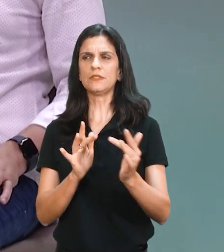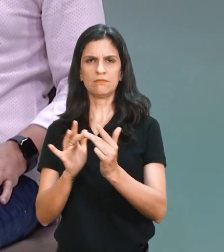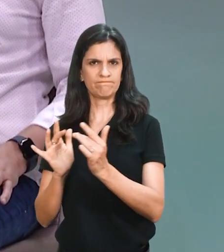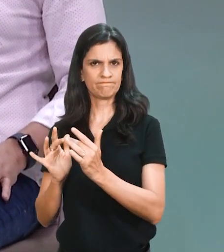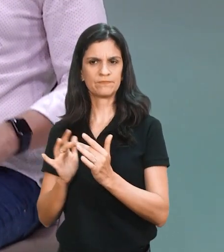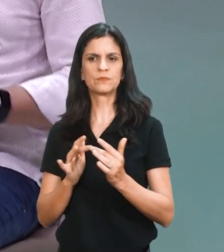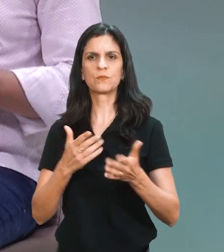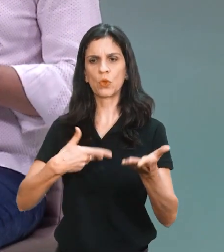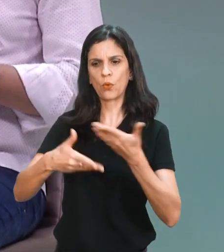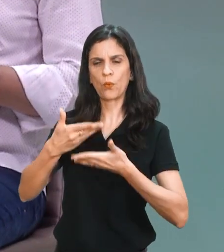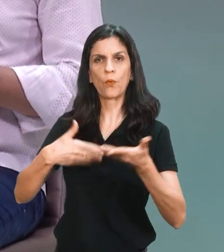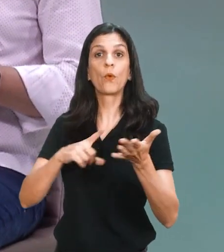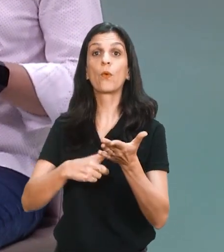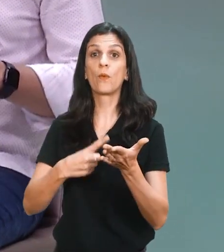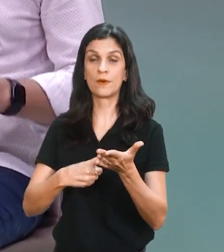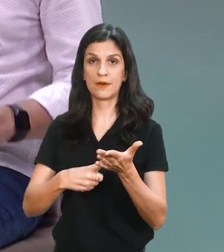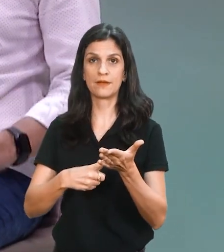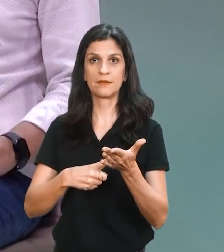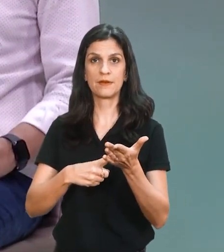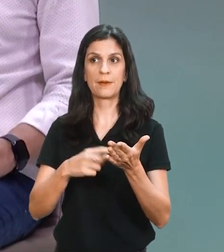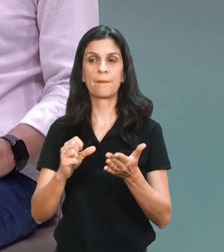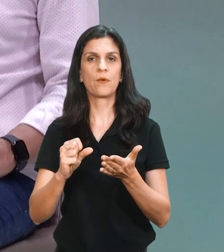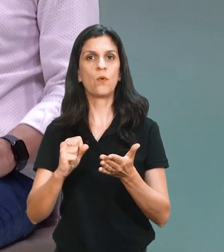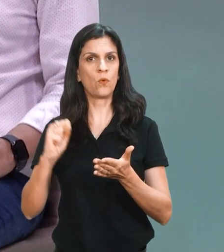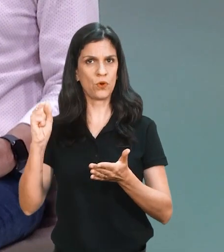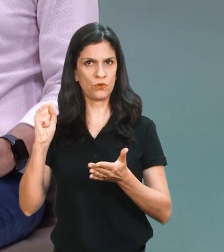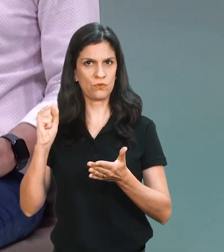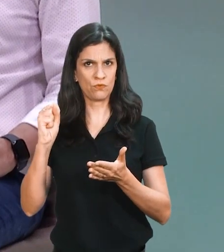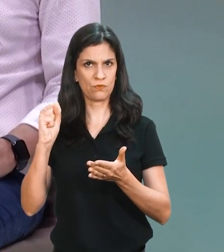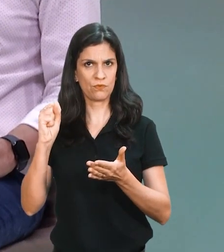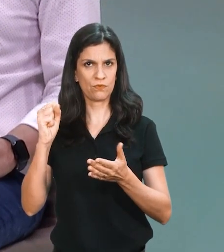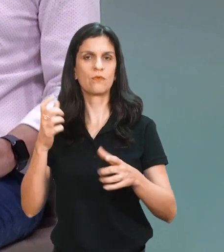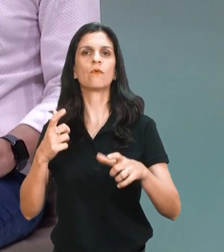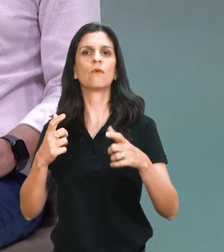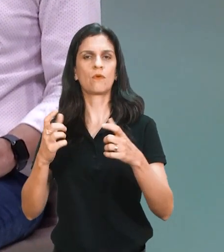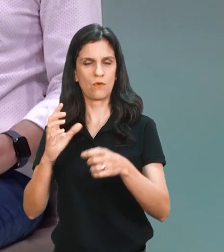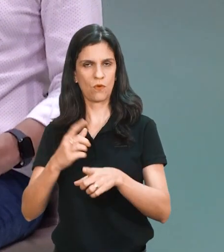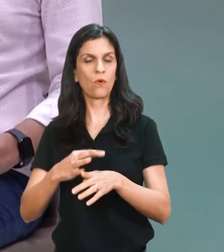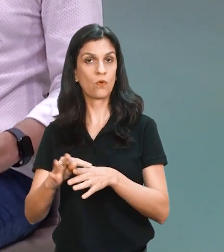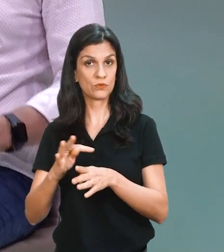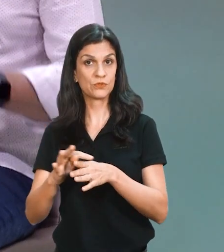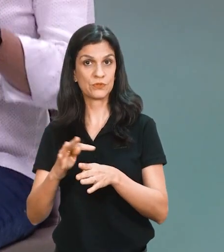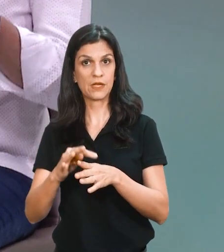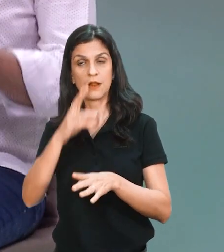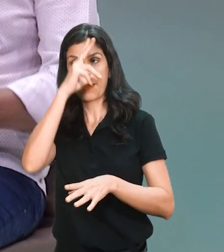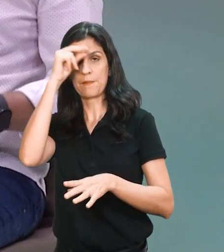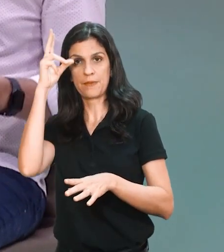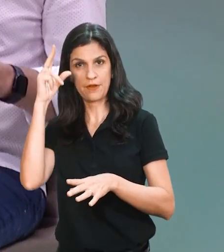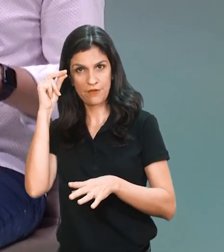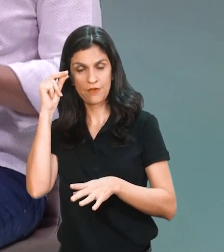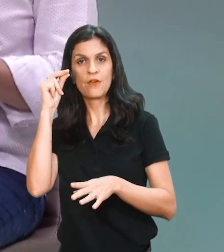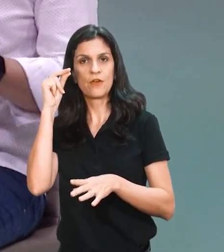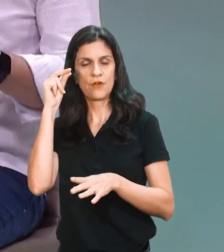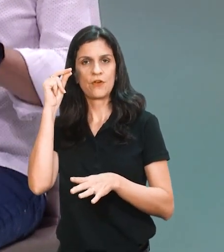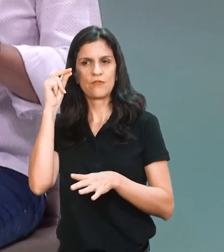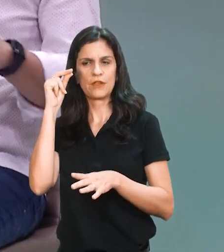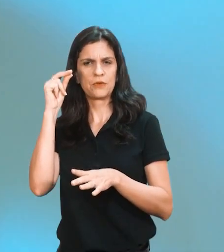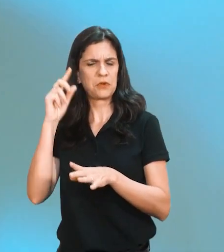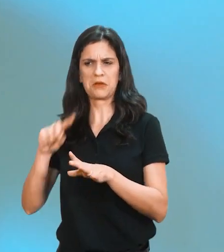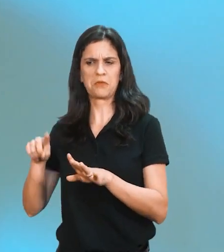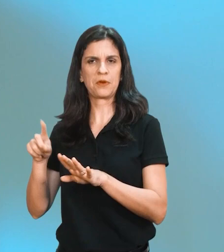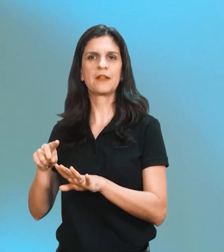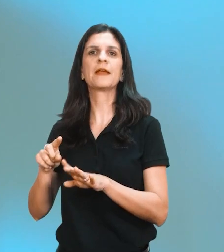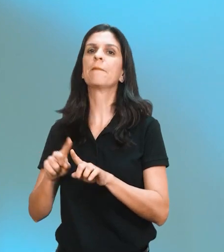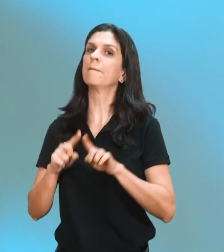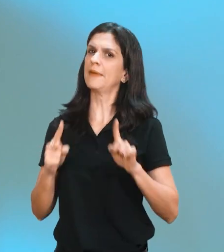pacificado isso para que aumente para 8. Isso aí já a prefeitura chegou a recorrer, mas já perdeu em todas